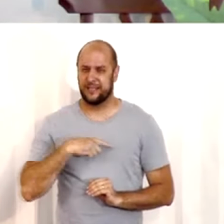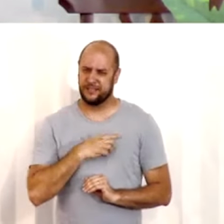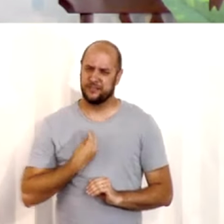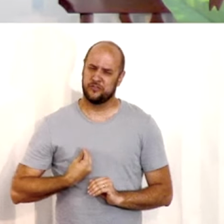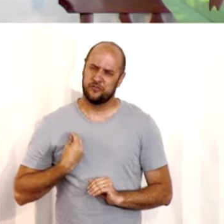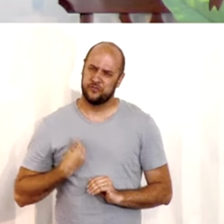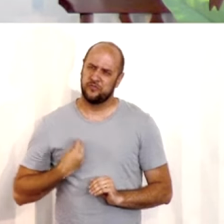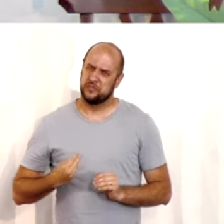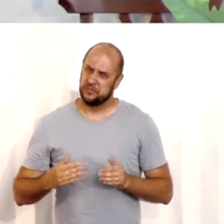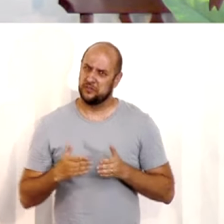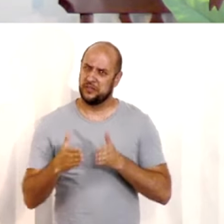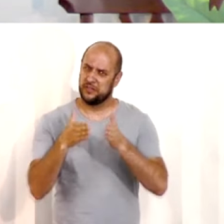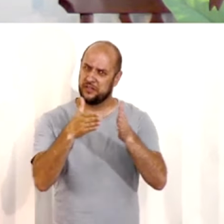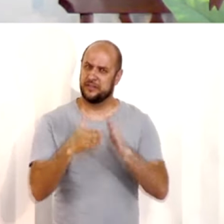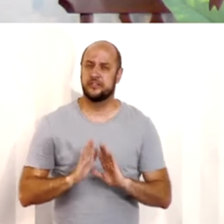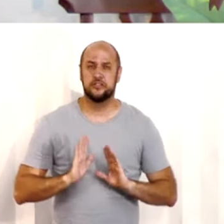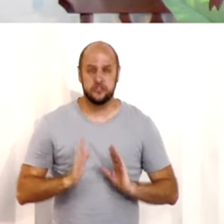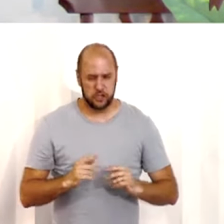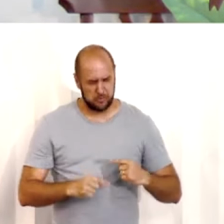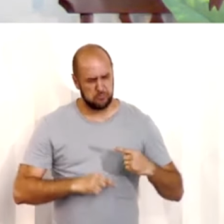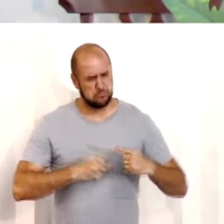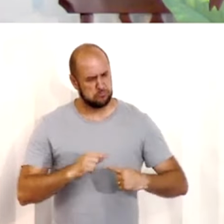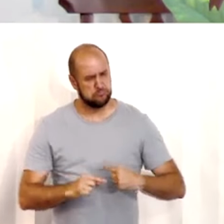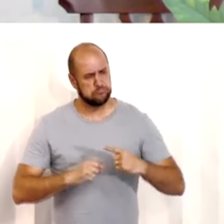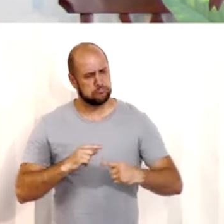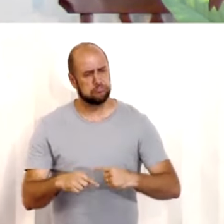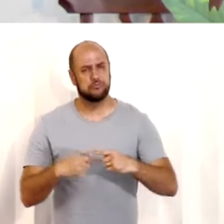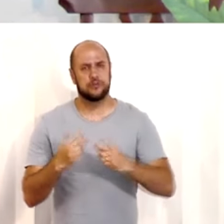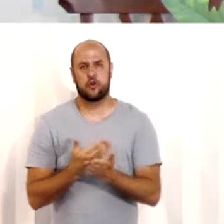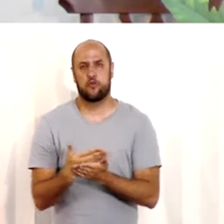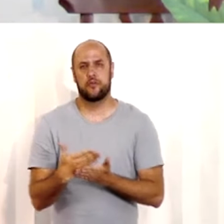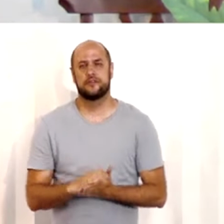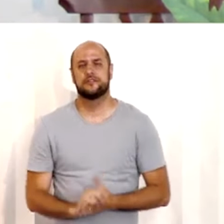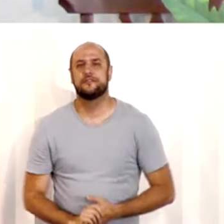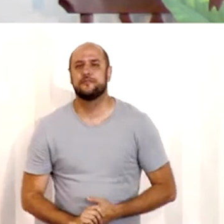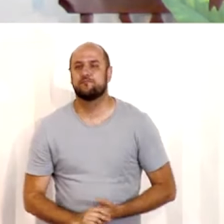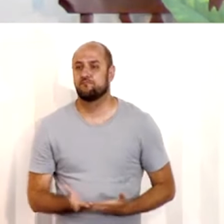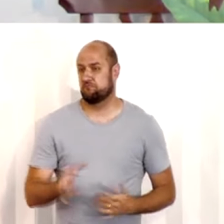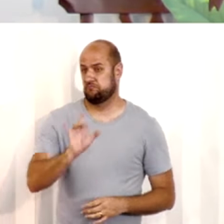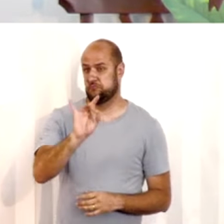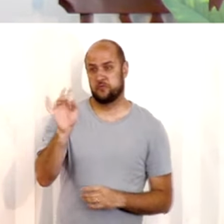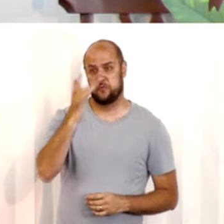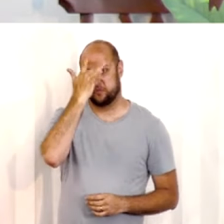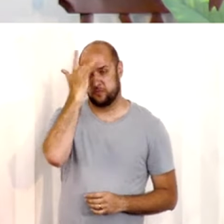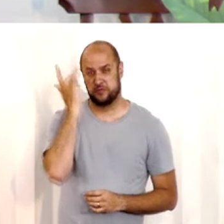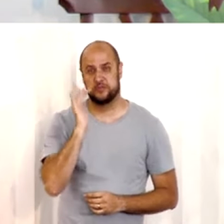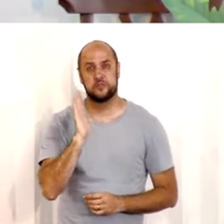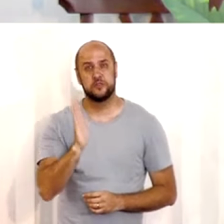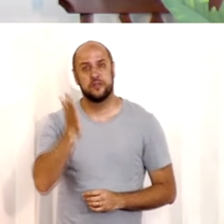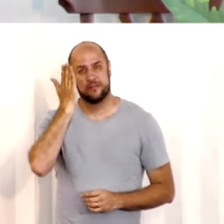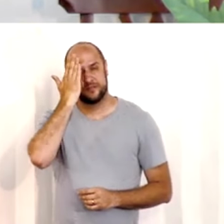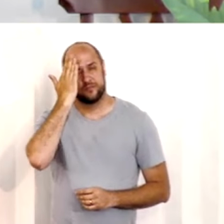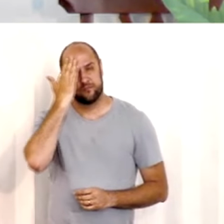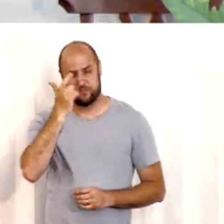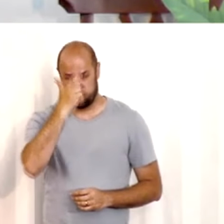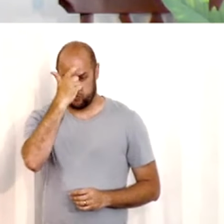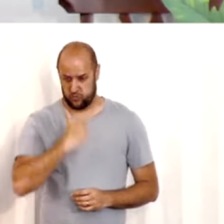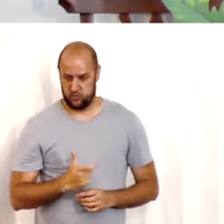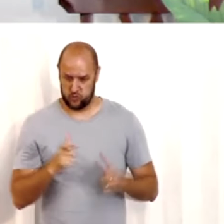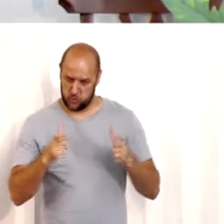caminhada, que já demos os primeiros passos, e que, claro, cada um de nós está no seu lugar